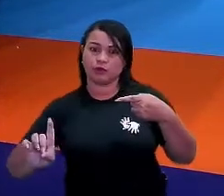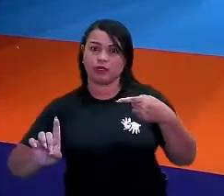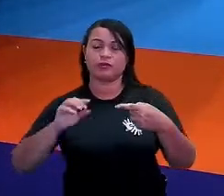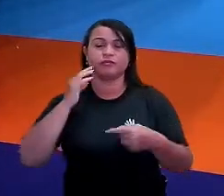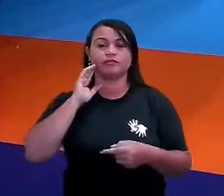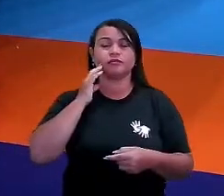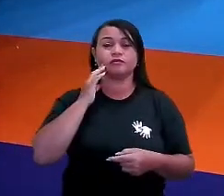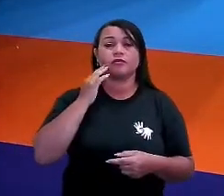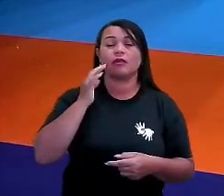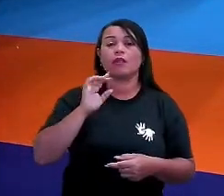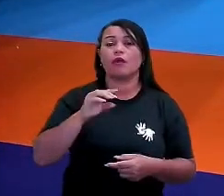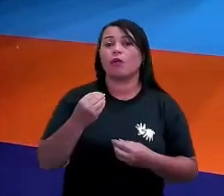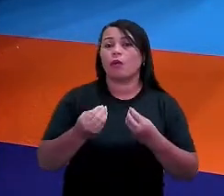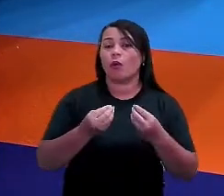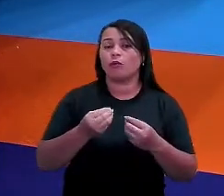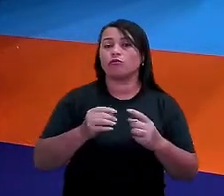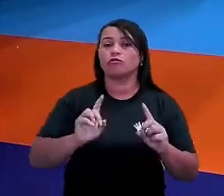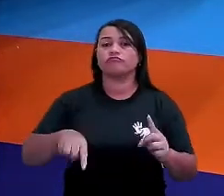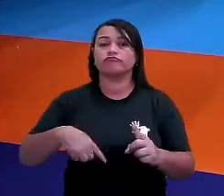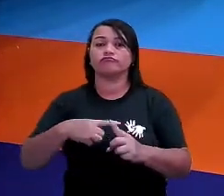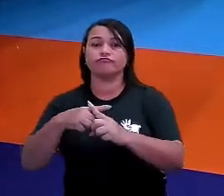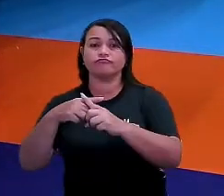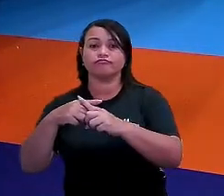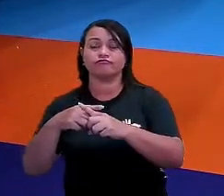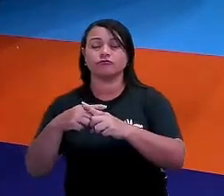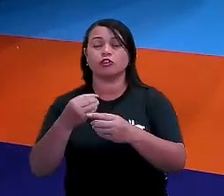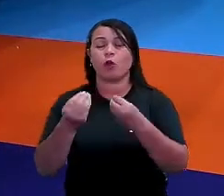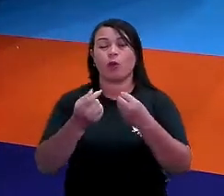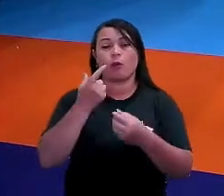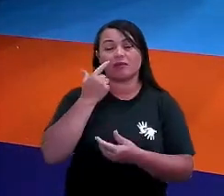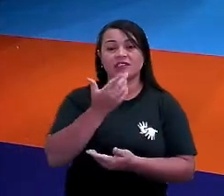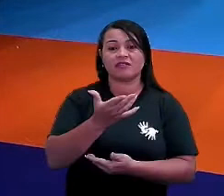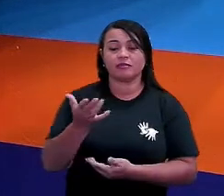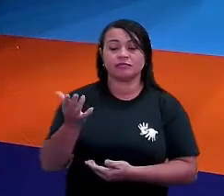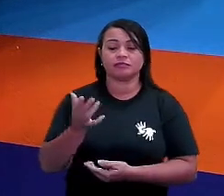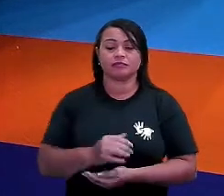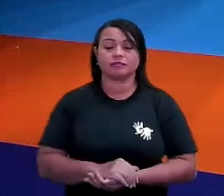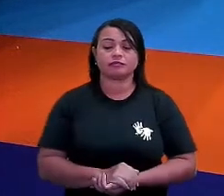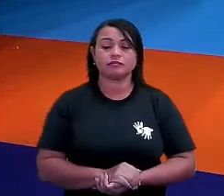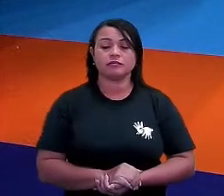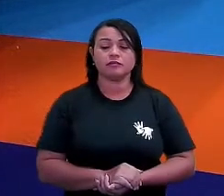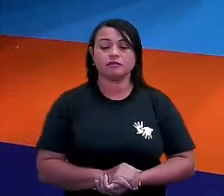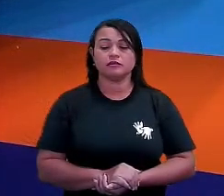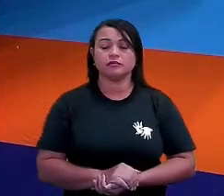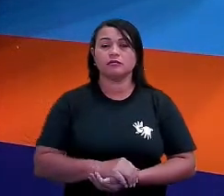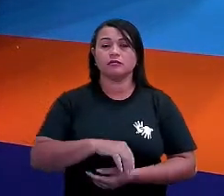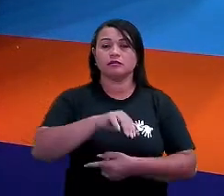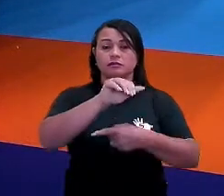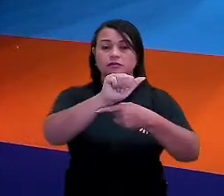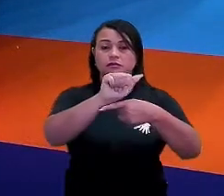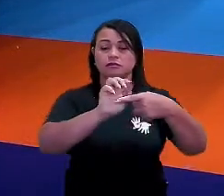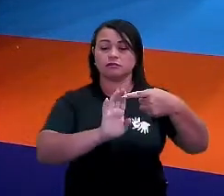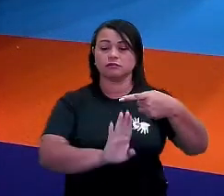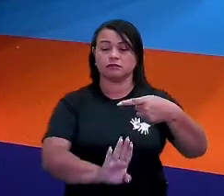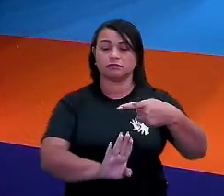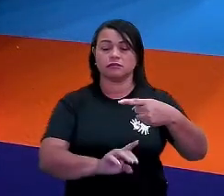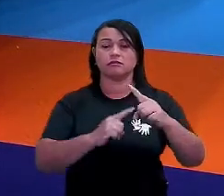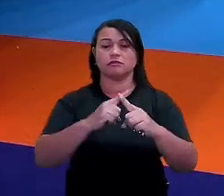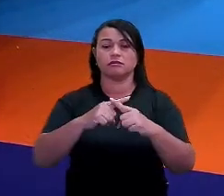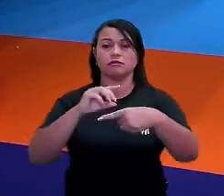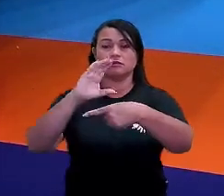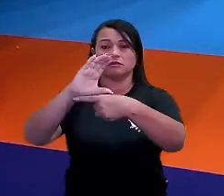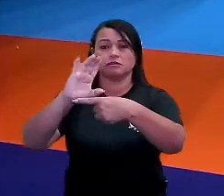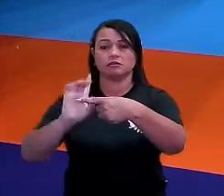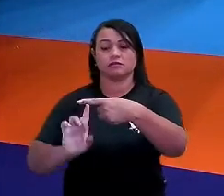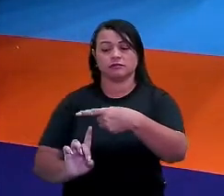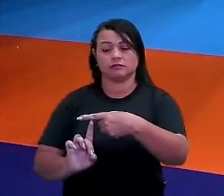Né? De forma geral, a multiplicação fica assim. Vejam, A sobre B vezes C